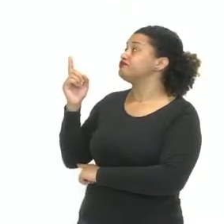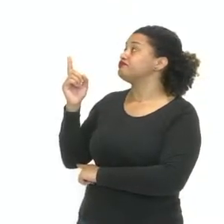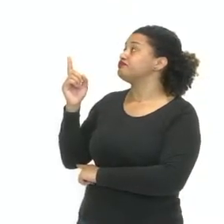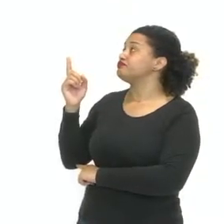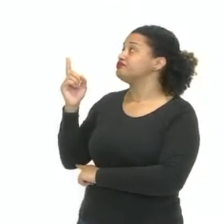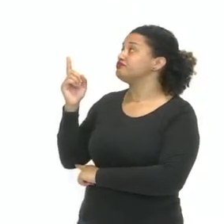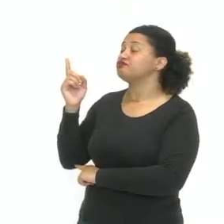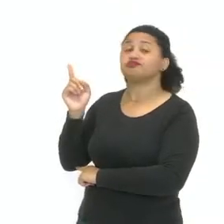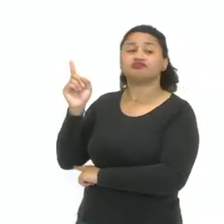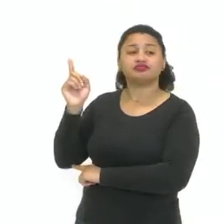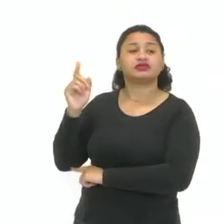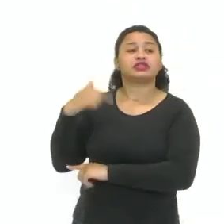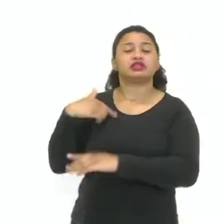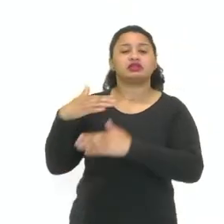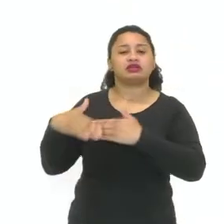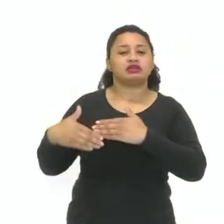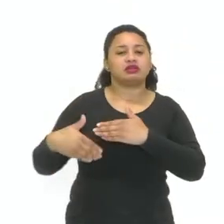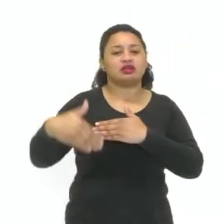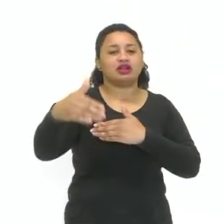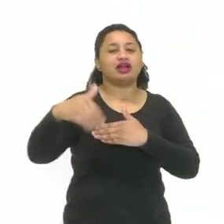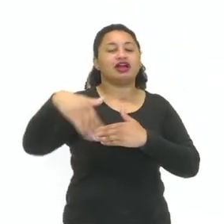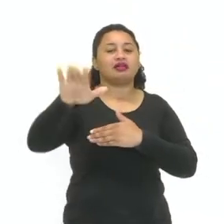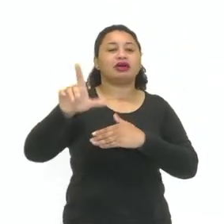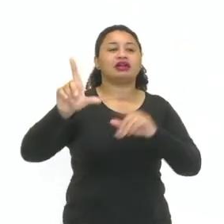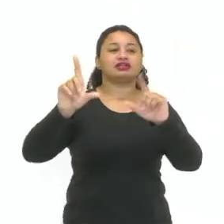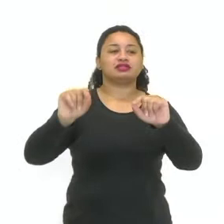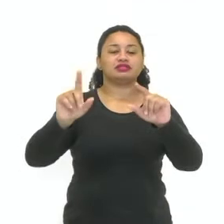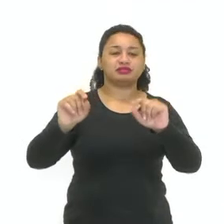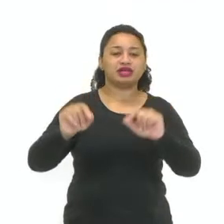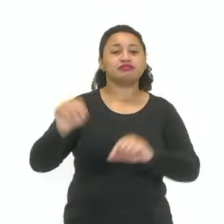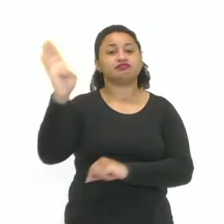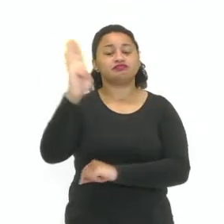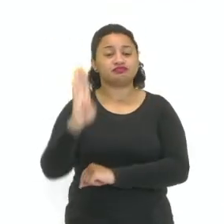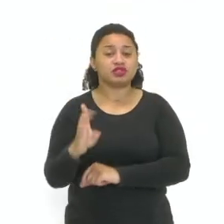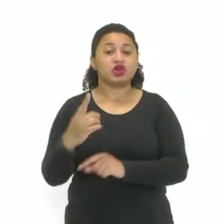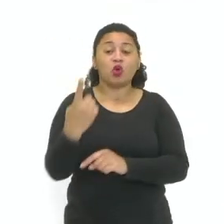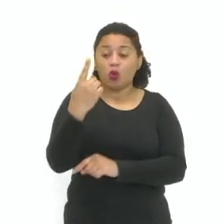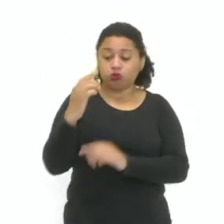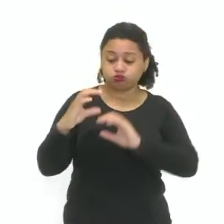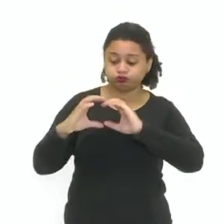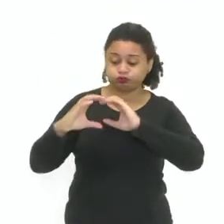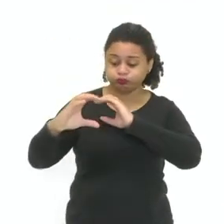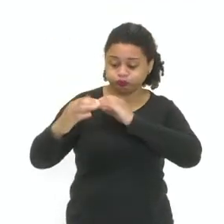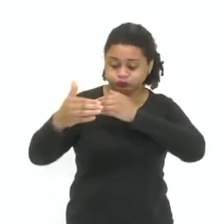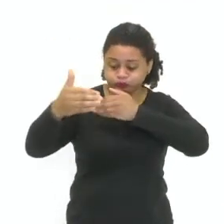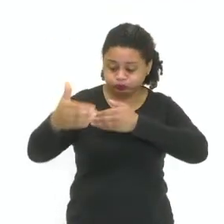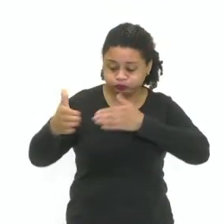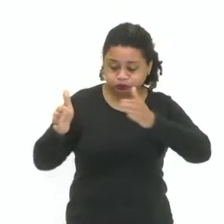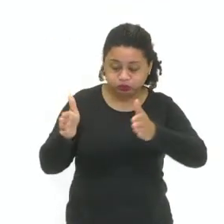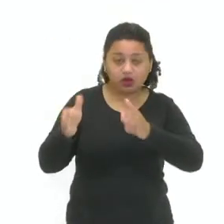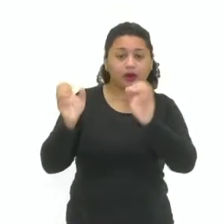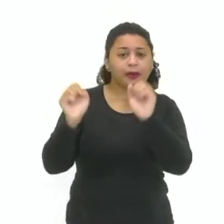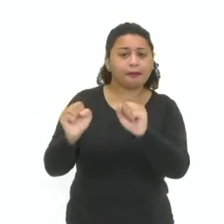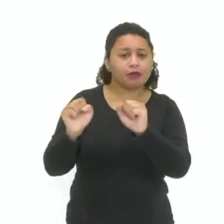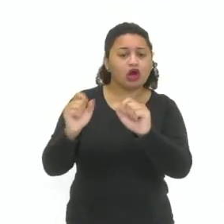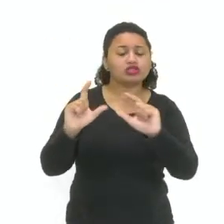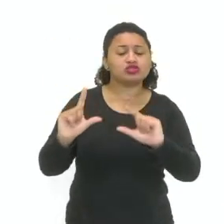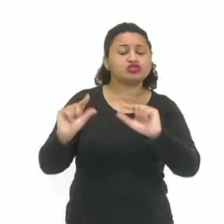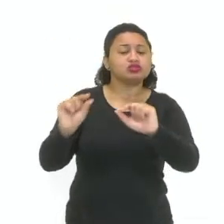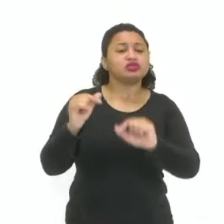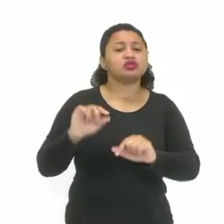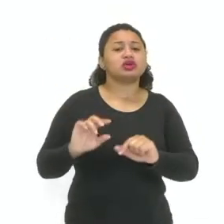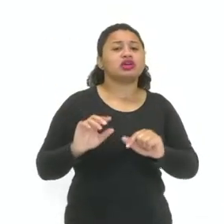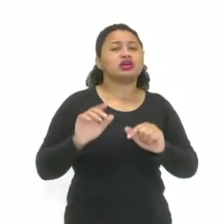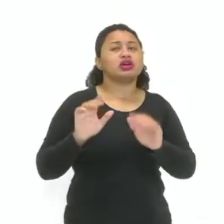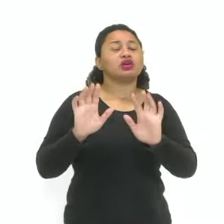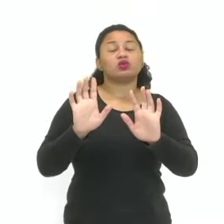mais barato no nosso país. Por quê? Um único vagão, ele pode ter ali, então, a diminuição dos custos, Um único